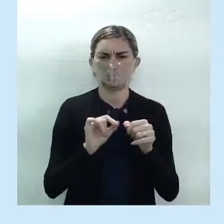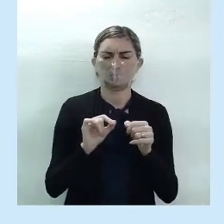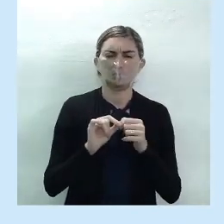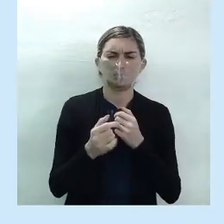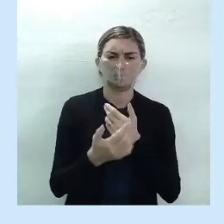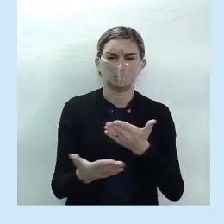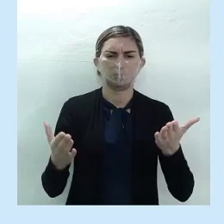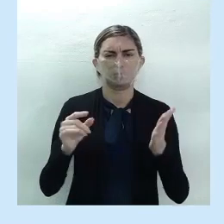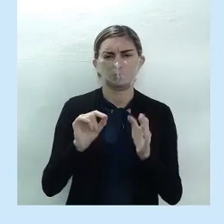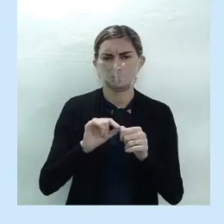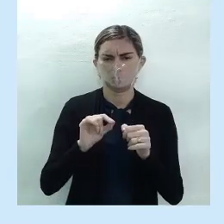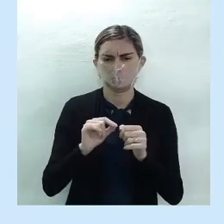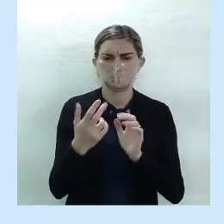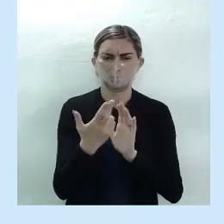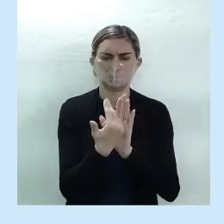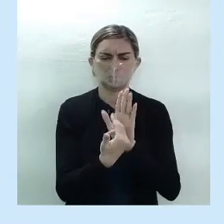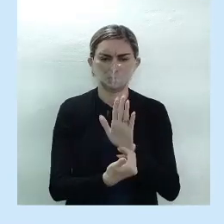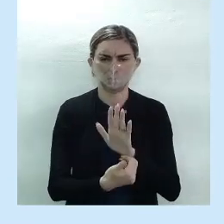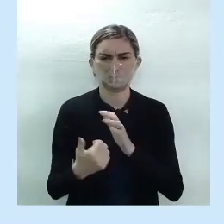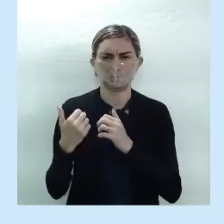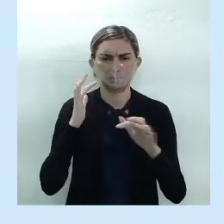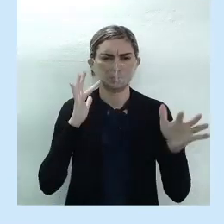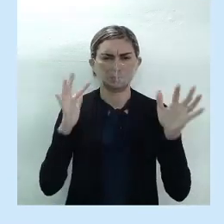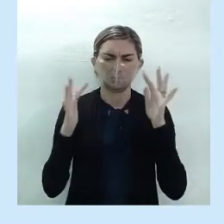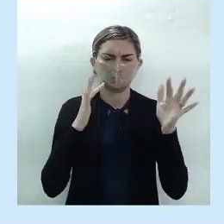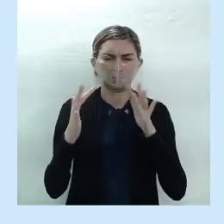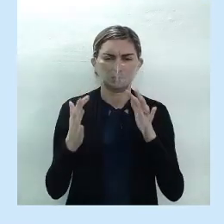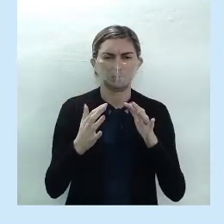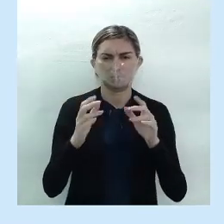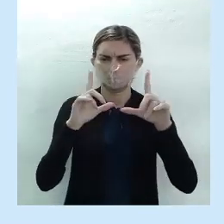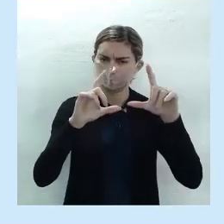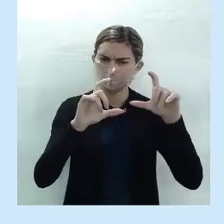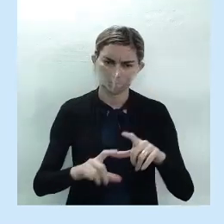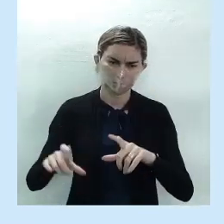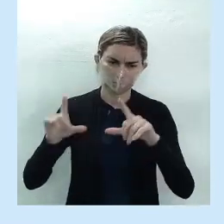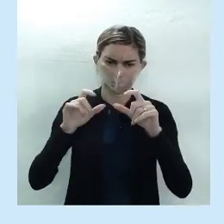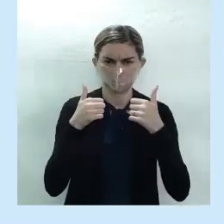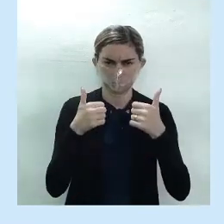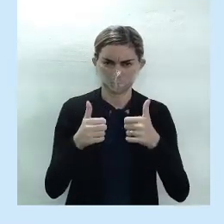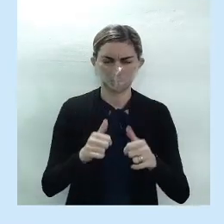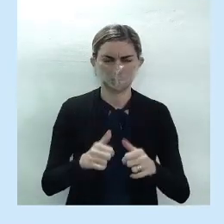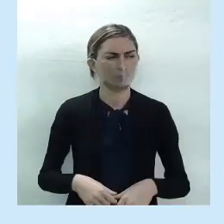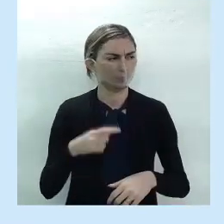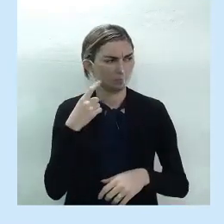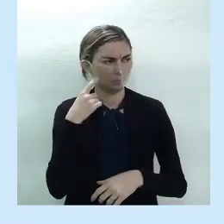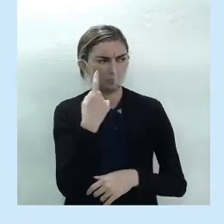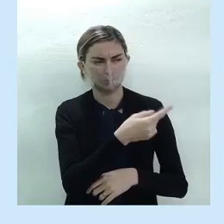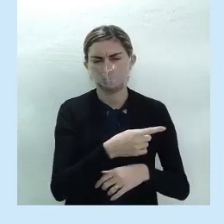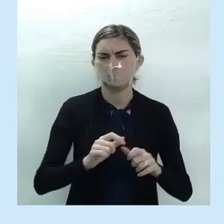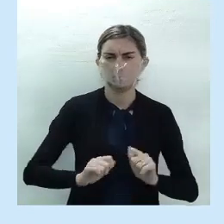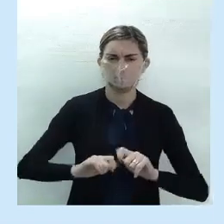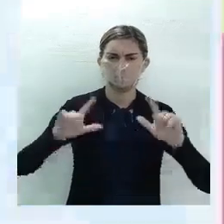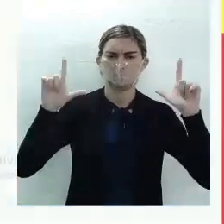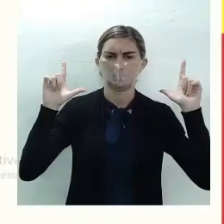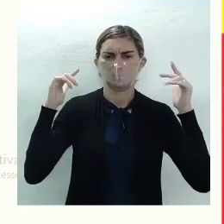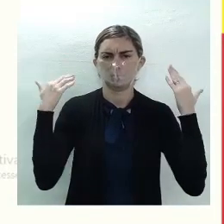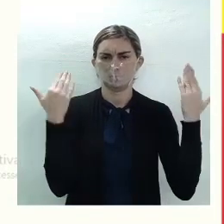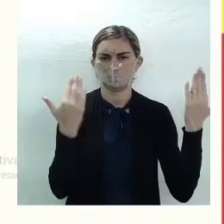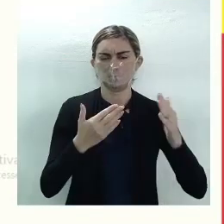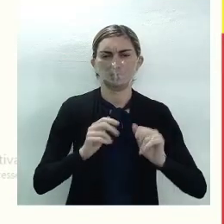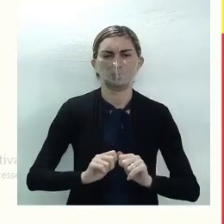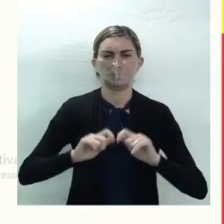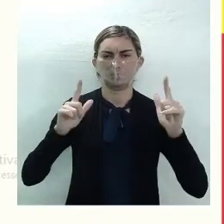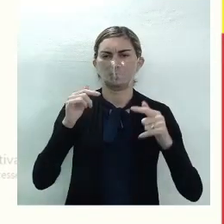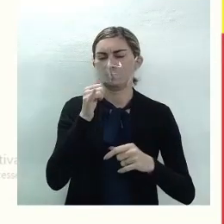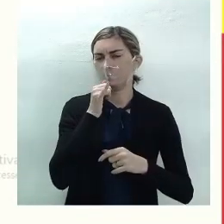você fez uma figura, uma reflexão da imagem. Beleza? Se liga aí na tela de vocês o próximo